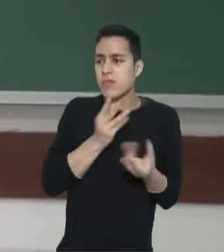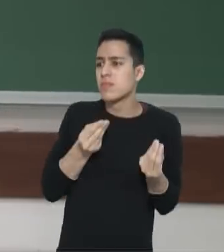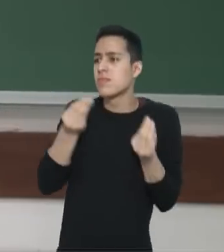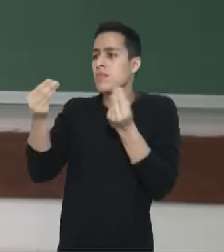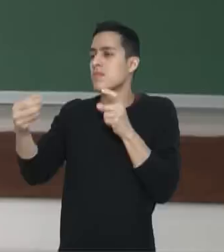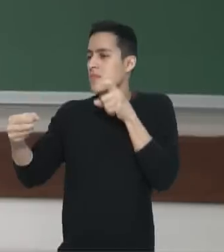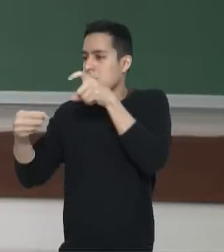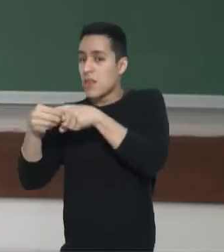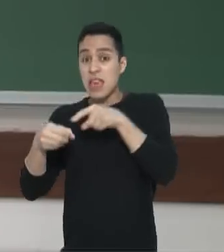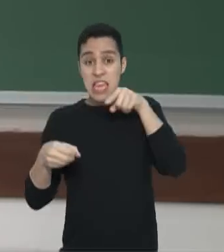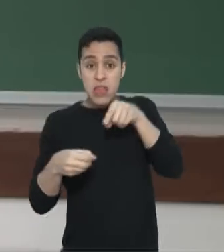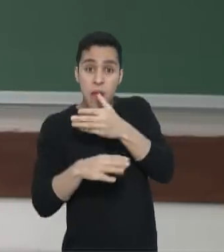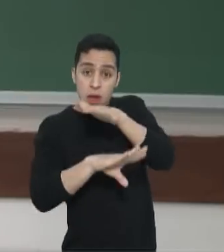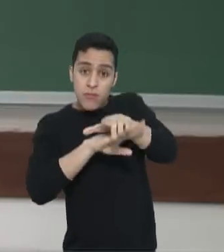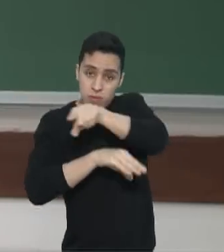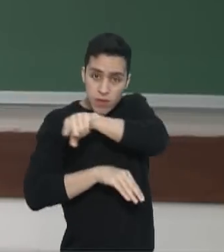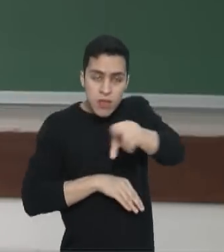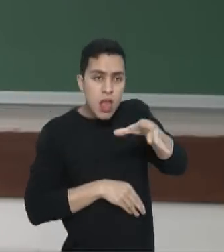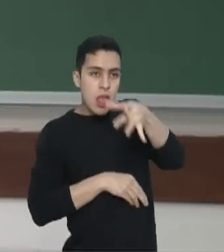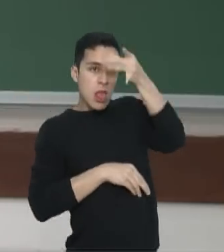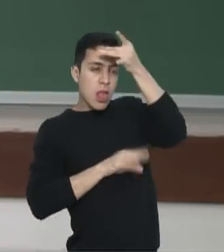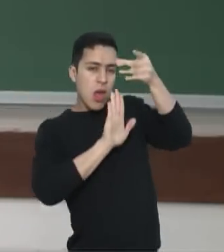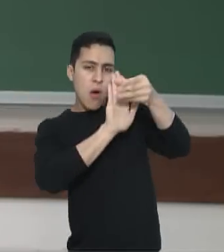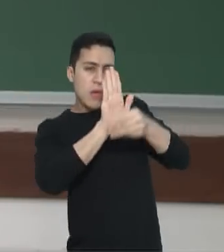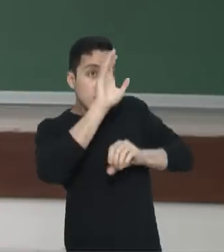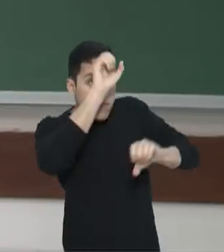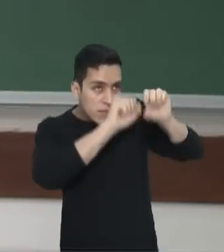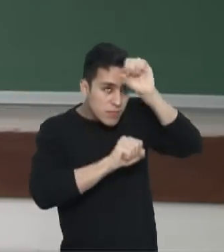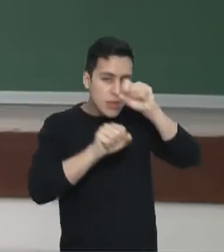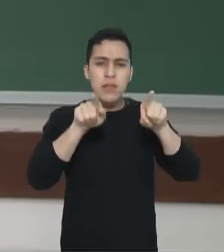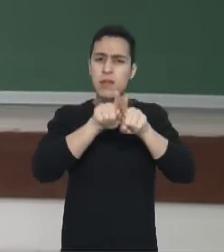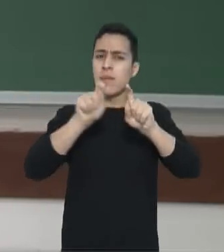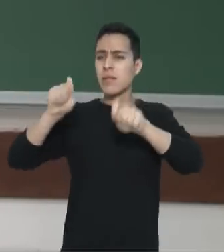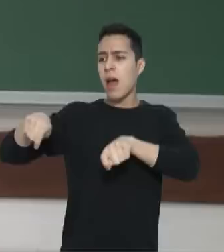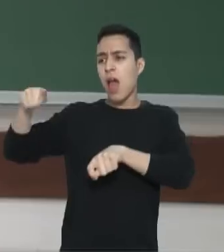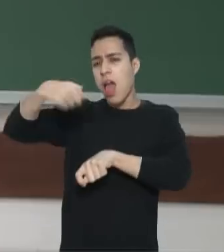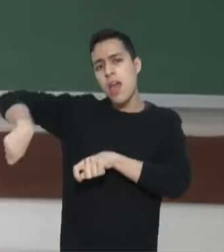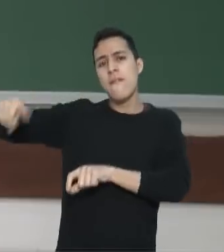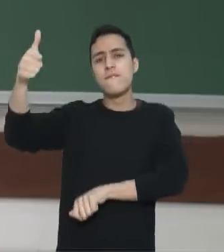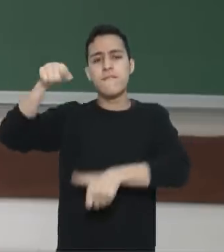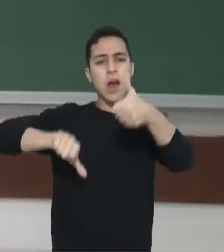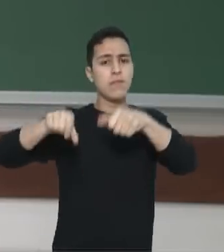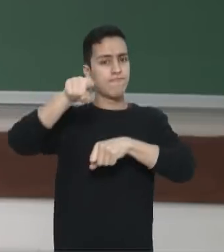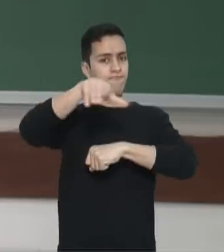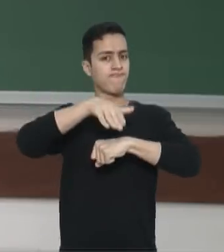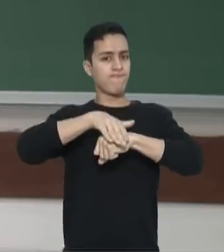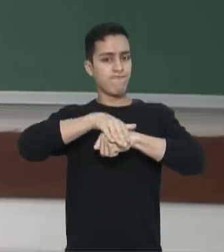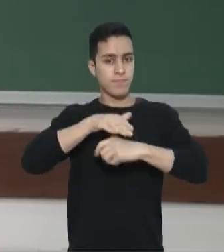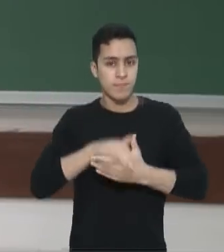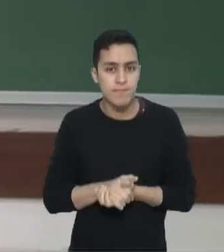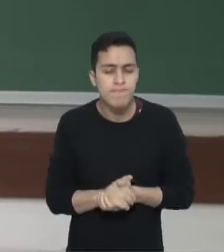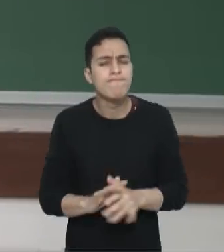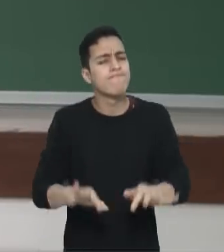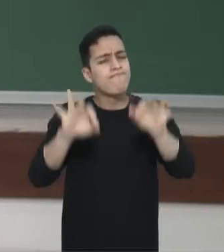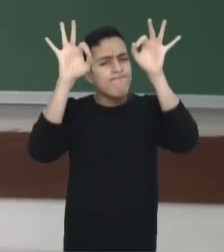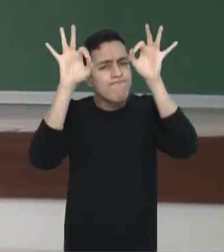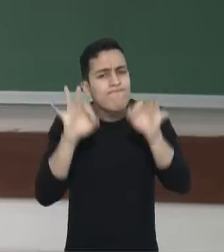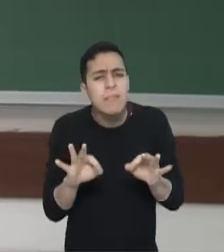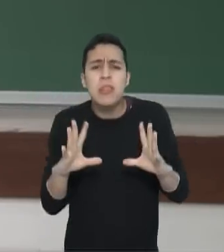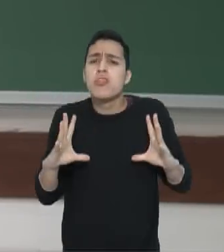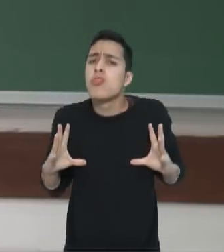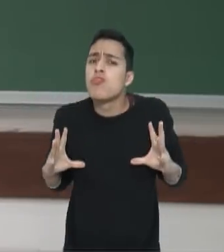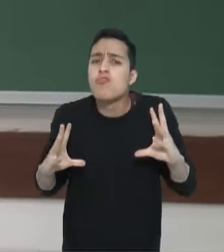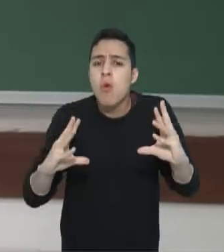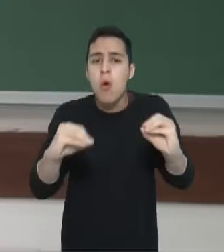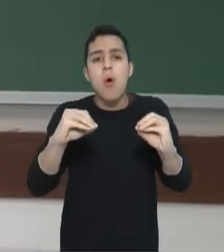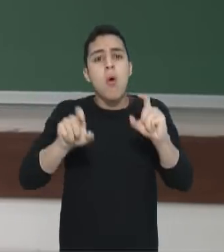irá exercitar o seu conteúdo aprendido e poderá ser avaliado. E é interessante que todos façam as anotações no